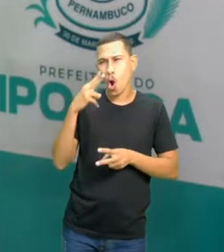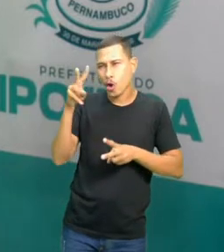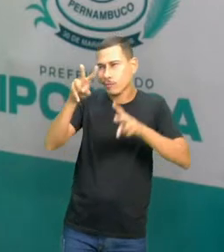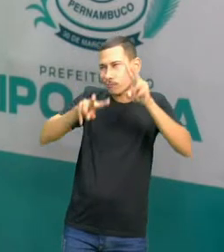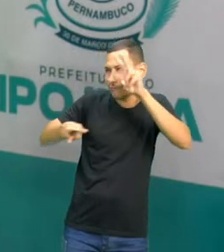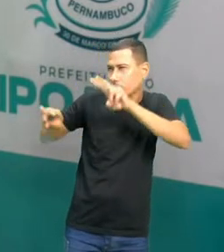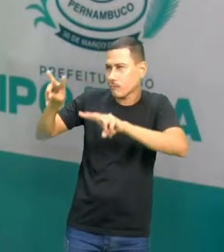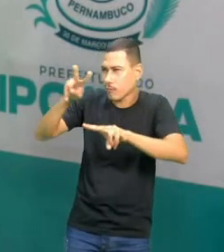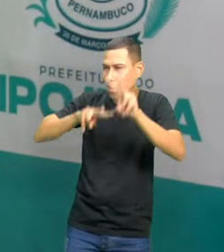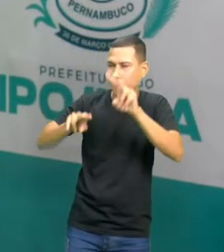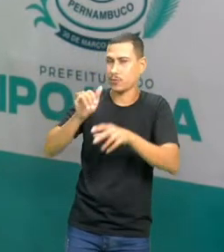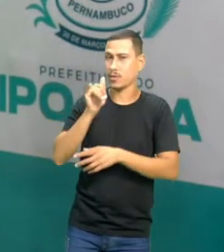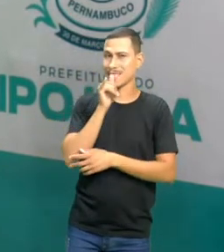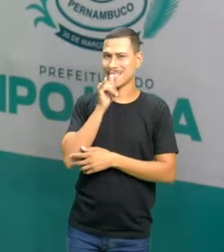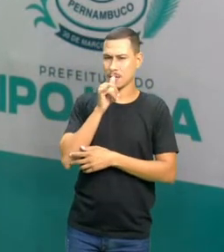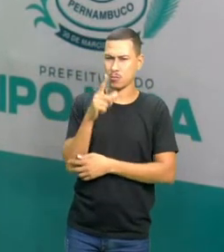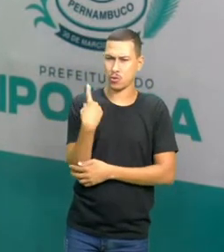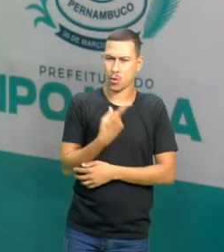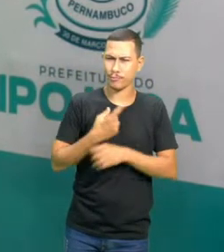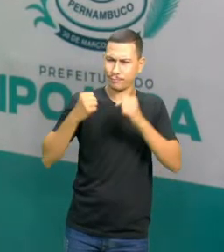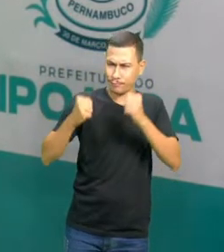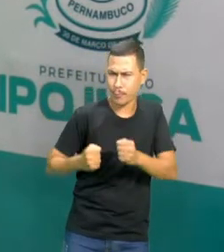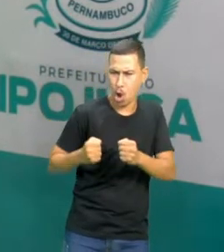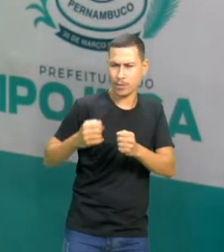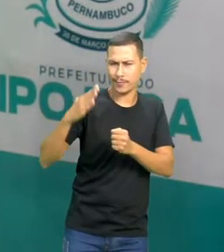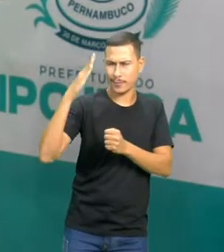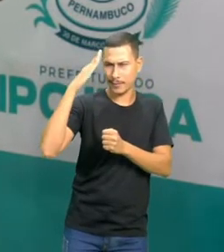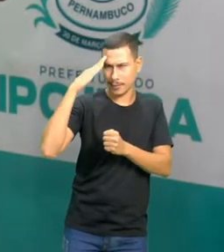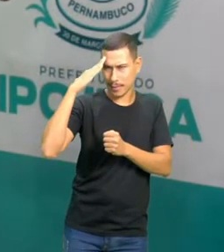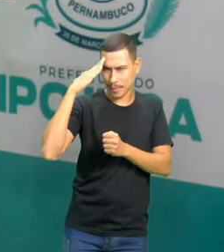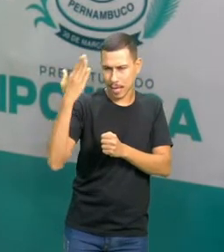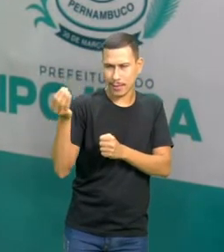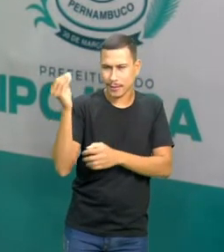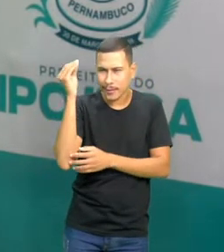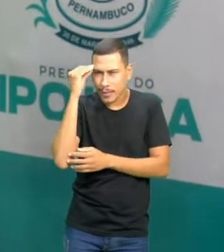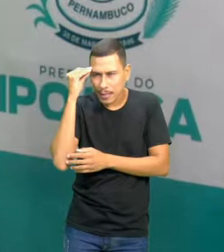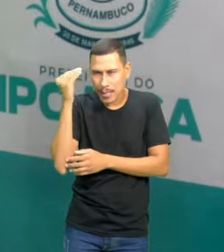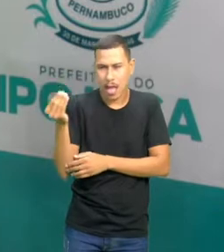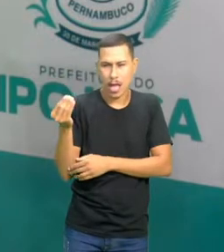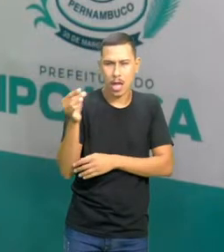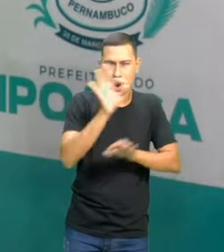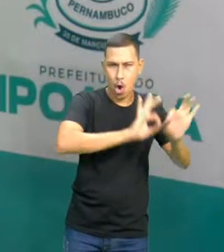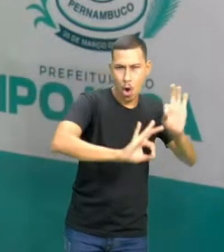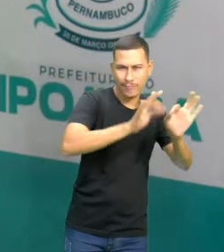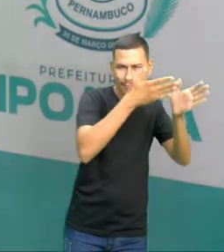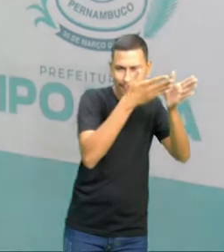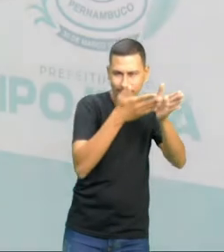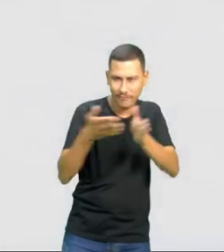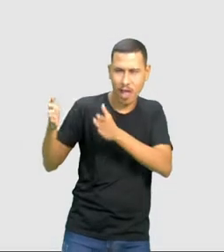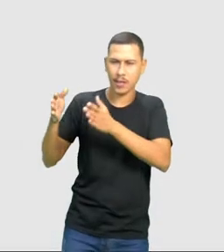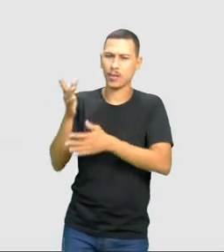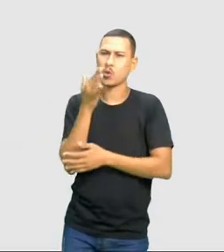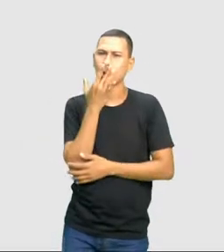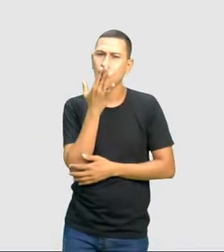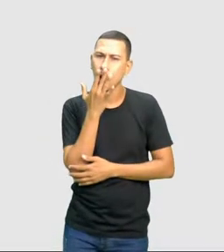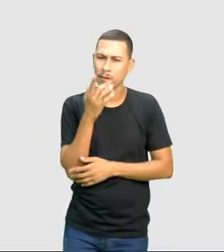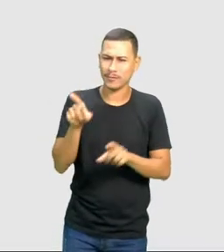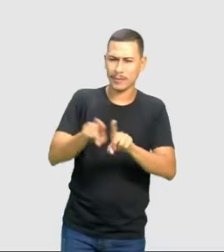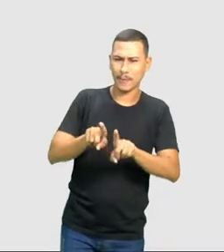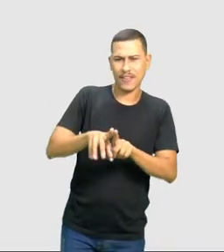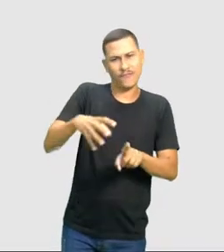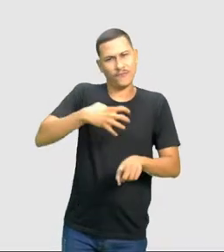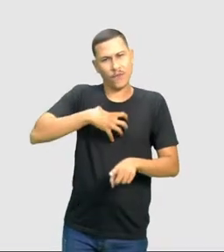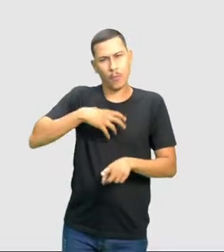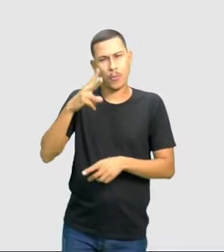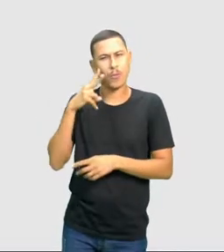Observando este exemplo, podemos verificar um padrão de cores e formas. Aqui um